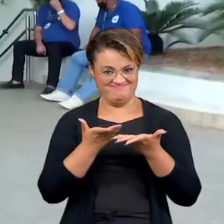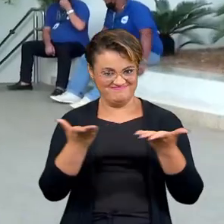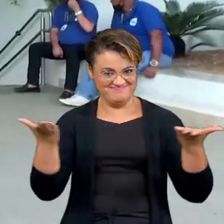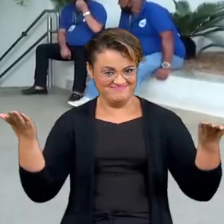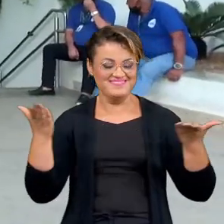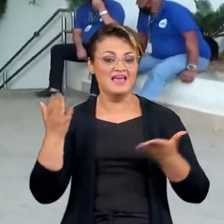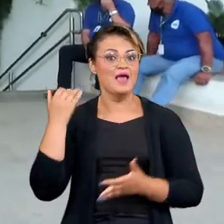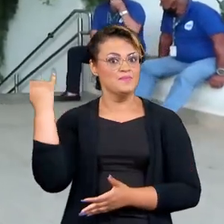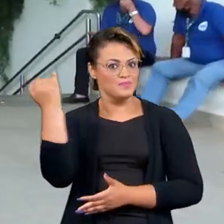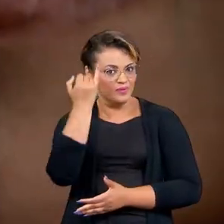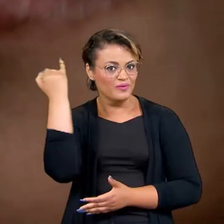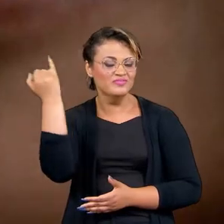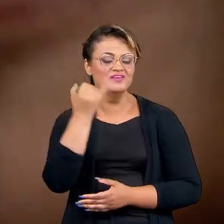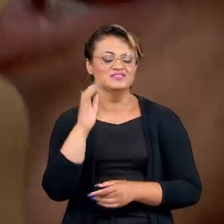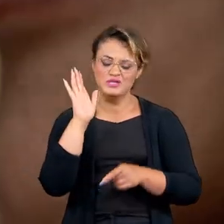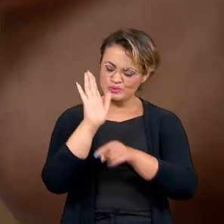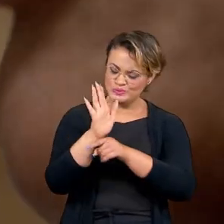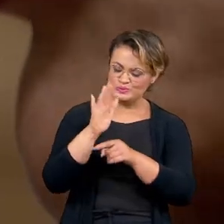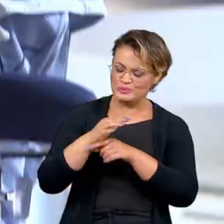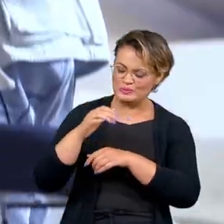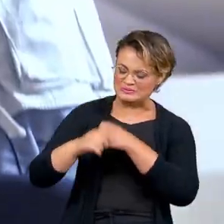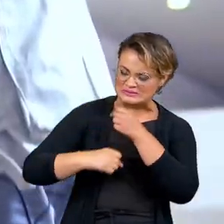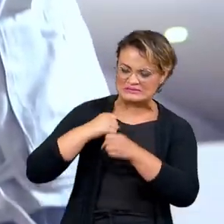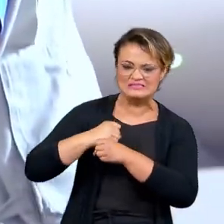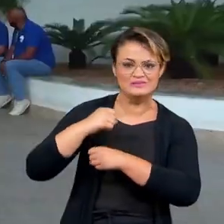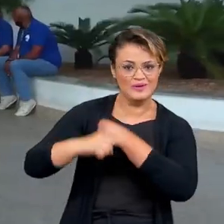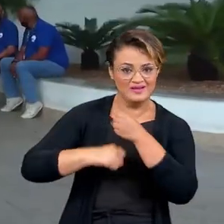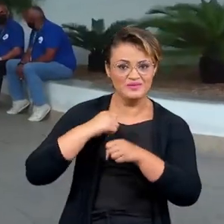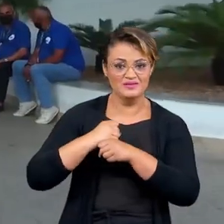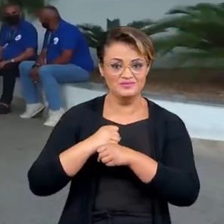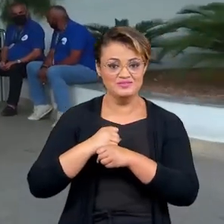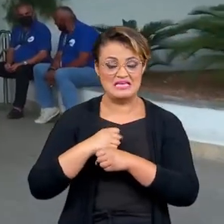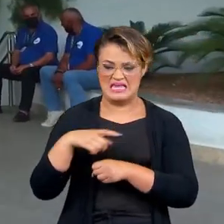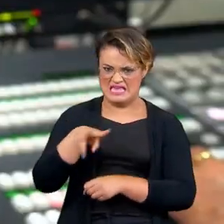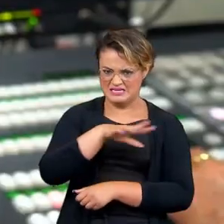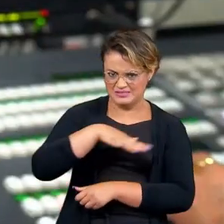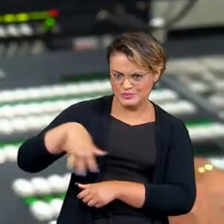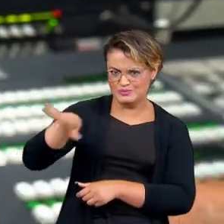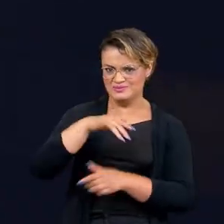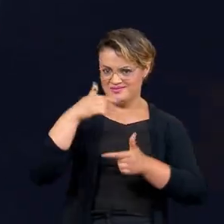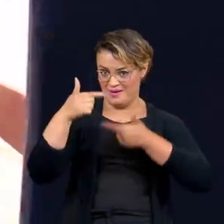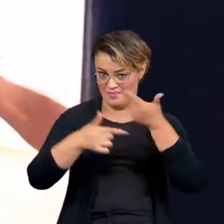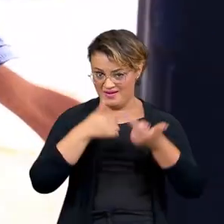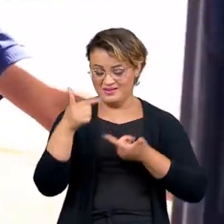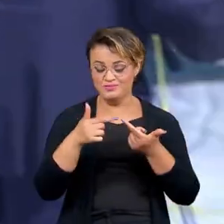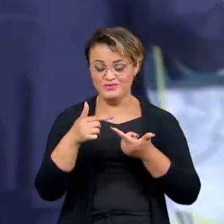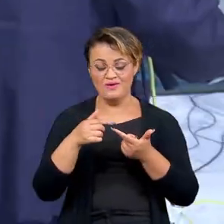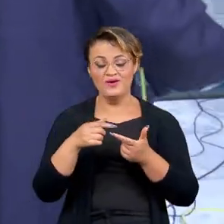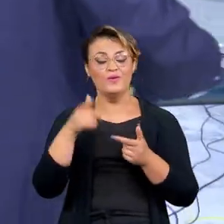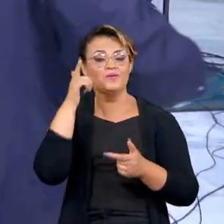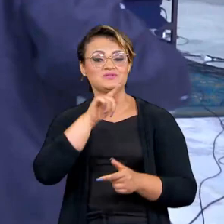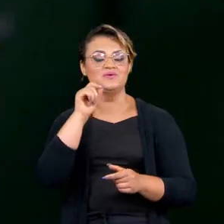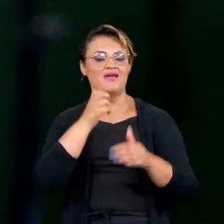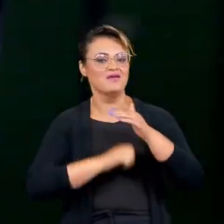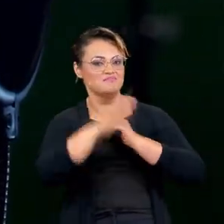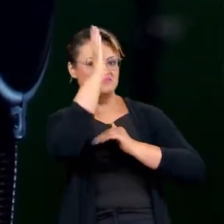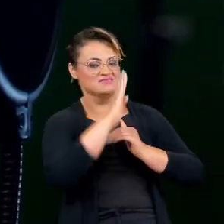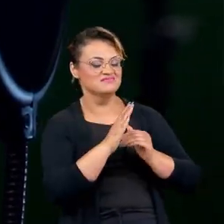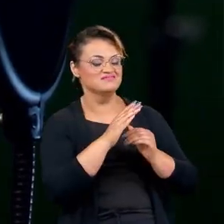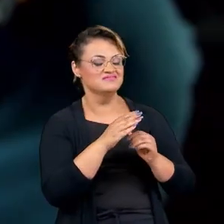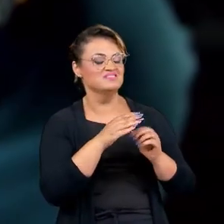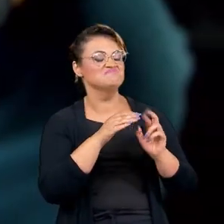são parte essencial dessa história. E graças à sua força de trabalho, os veículos EBC